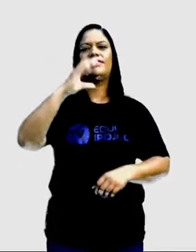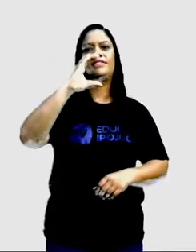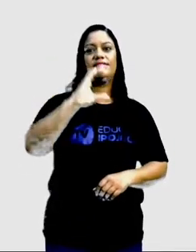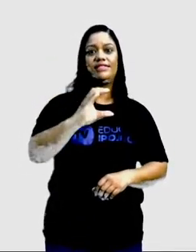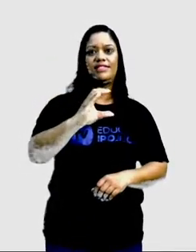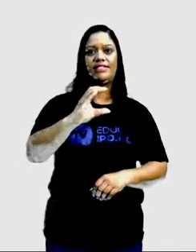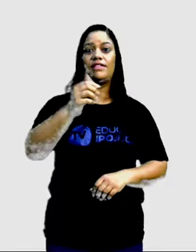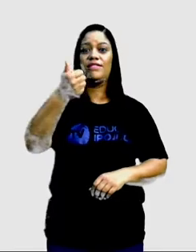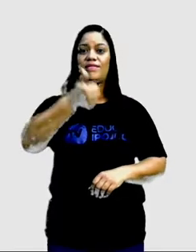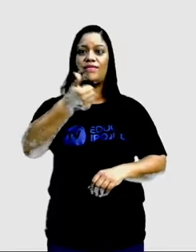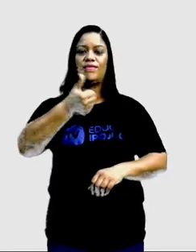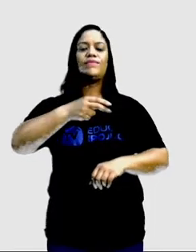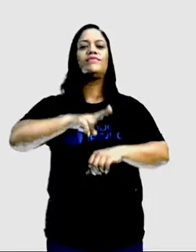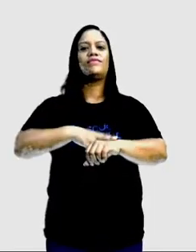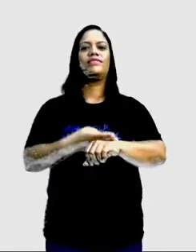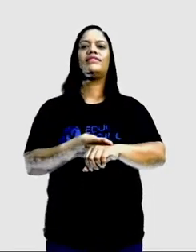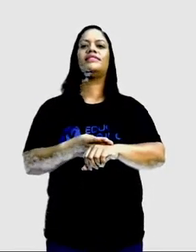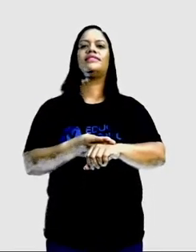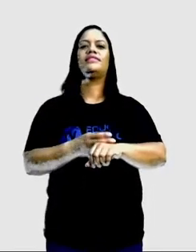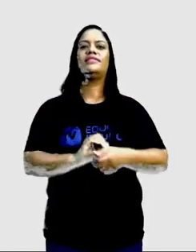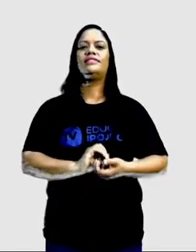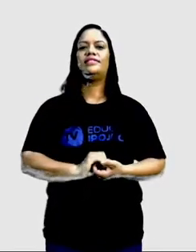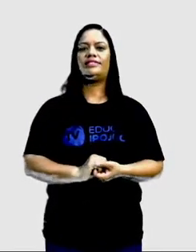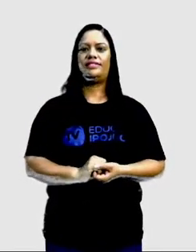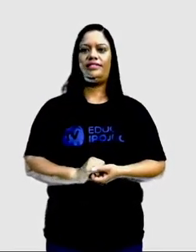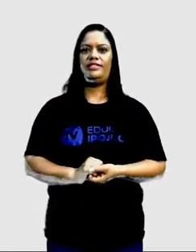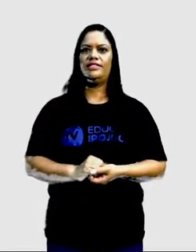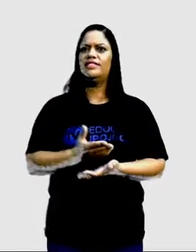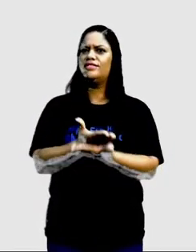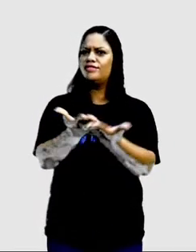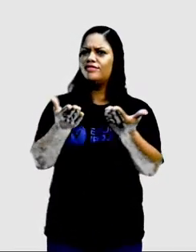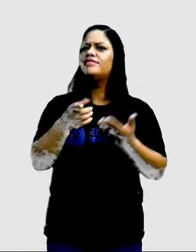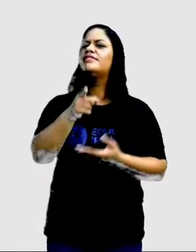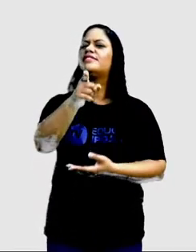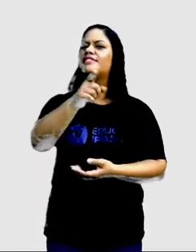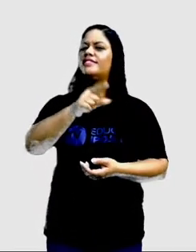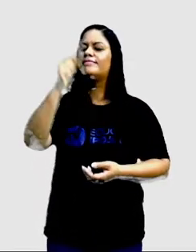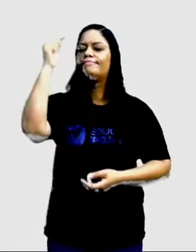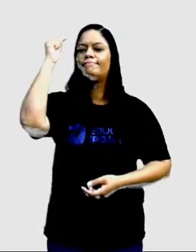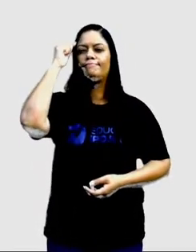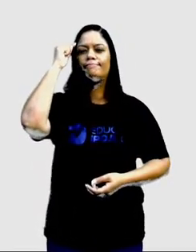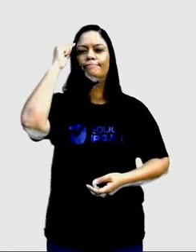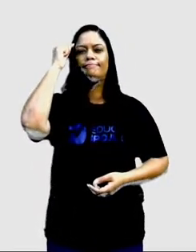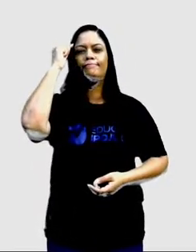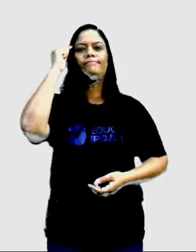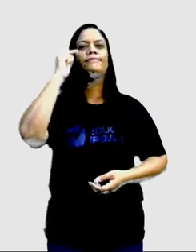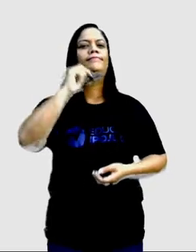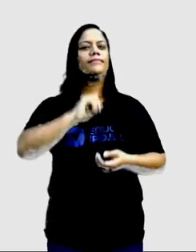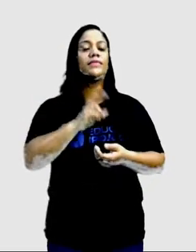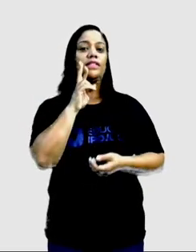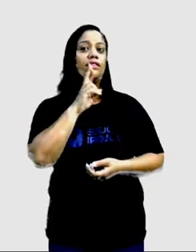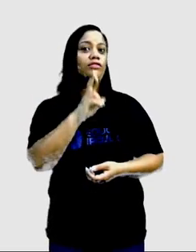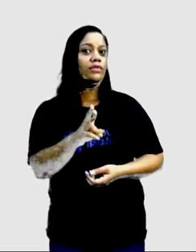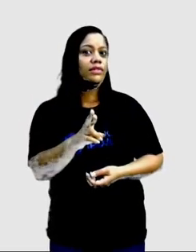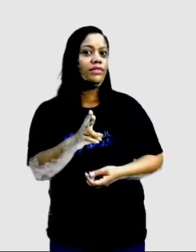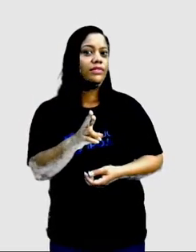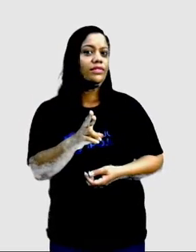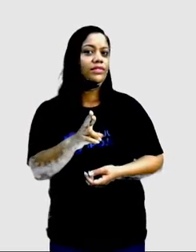C, 11 bombons. Você aí pensando,